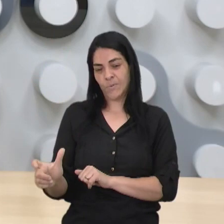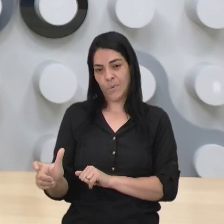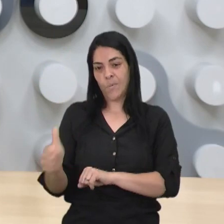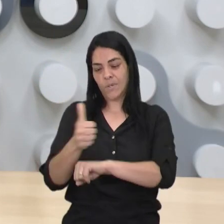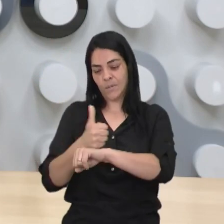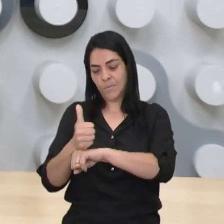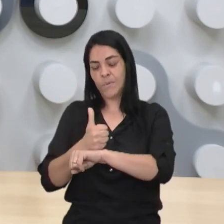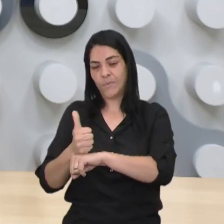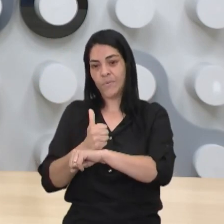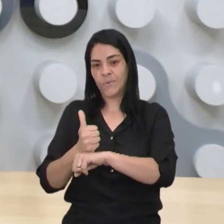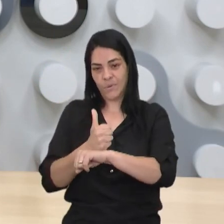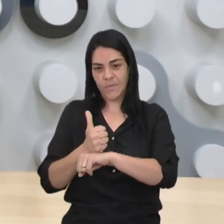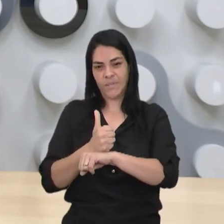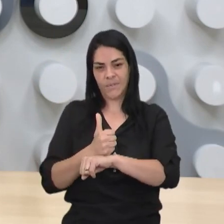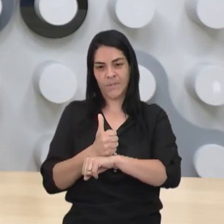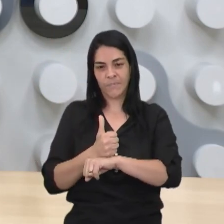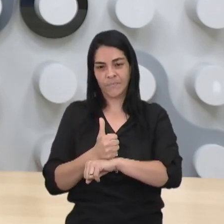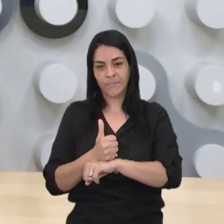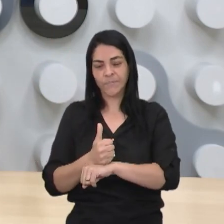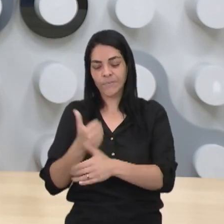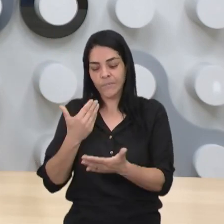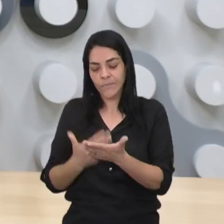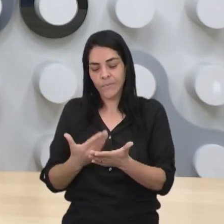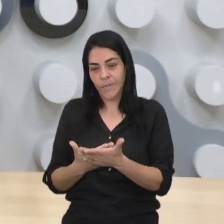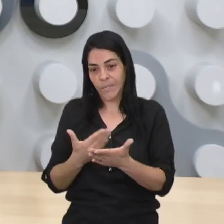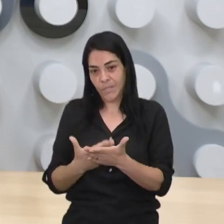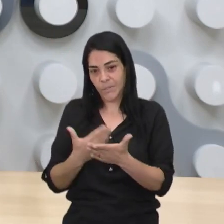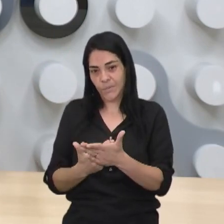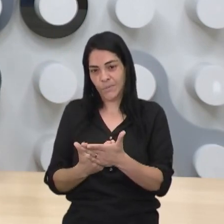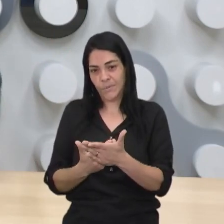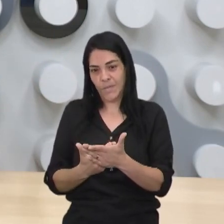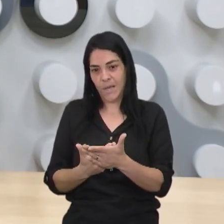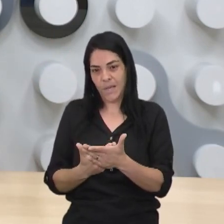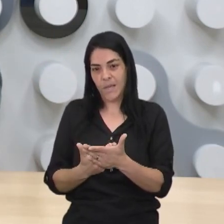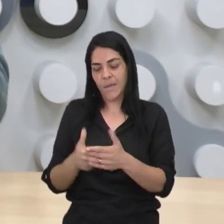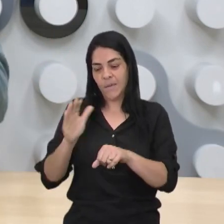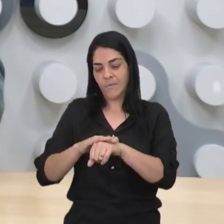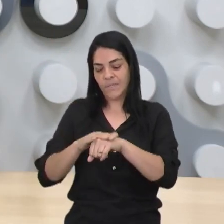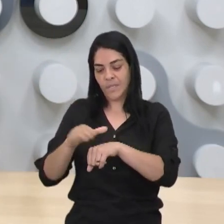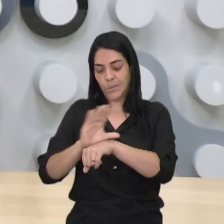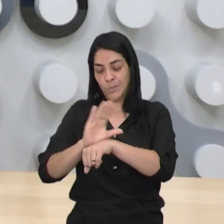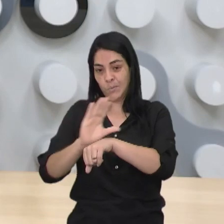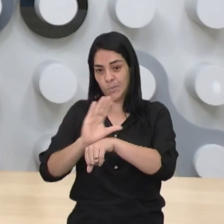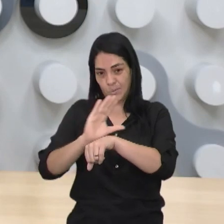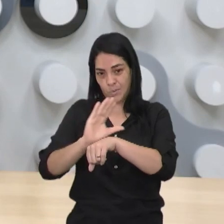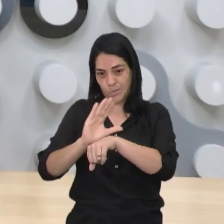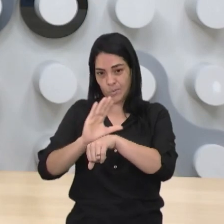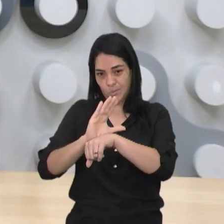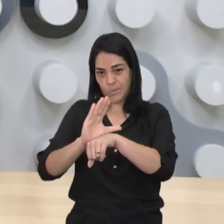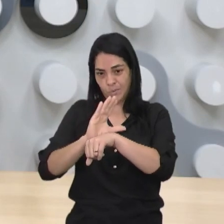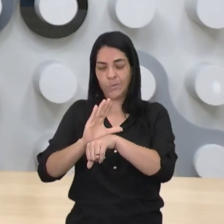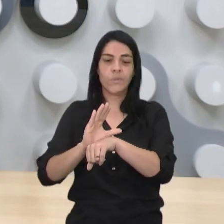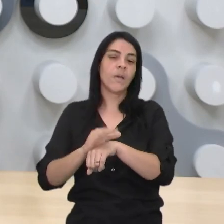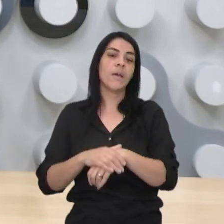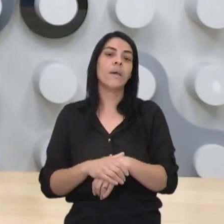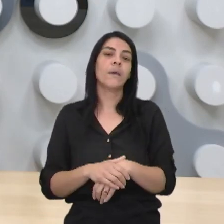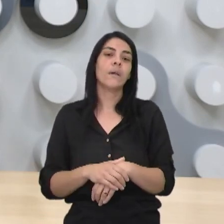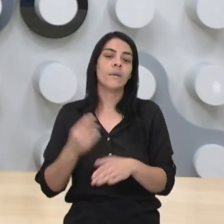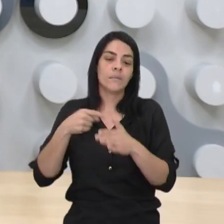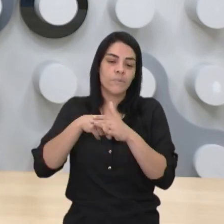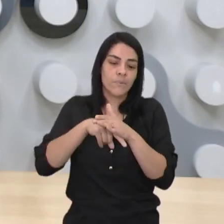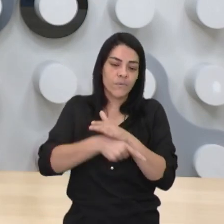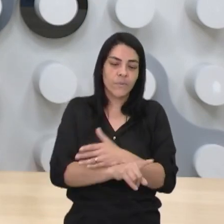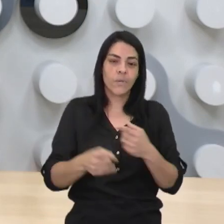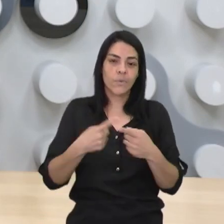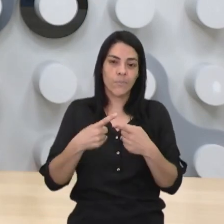que acabam indo estudar sobre essa parte, fazendo cursos, se aprofundando nesse mergulho, né? Porque o mergulho